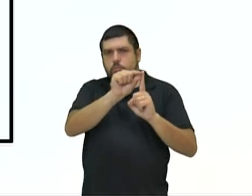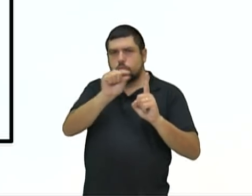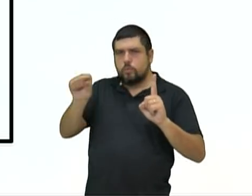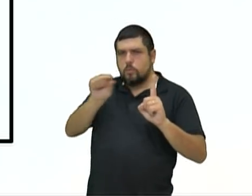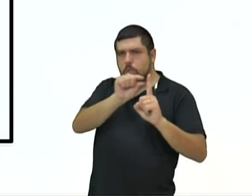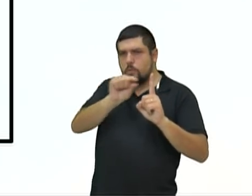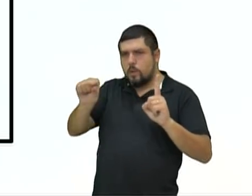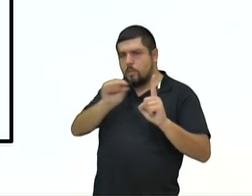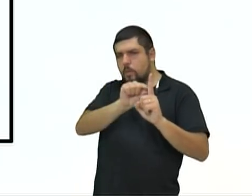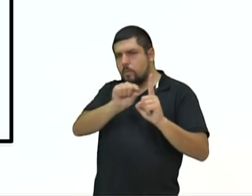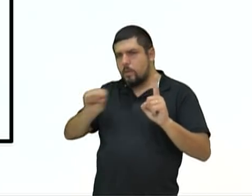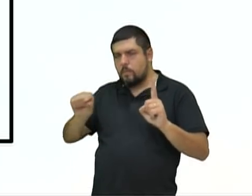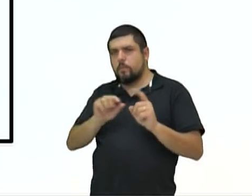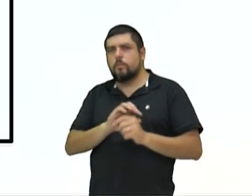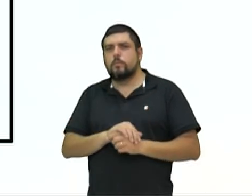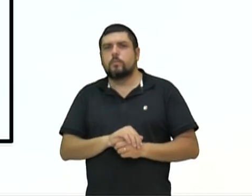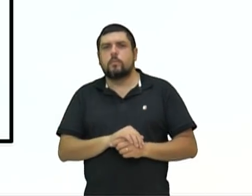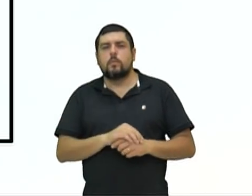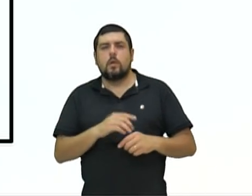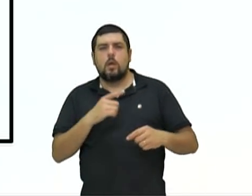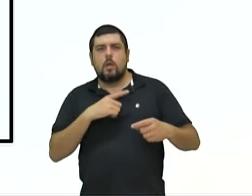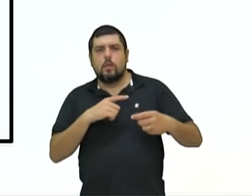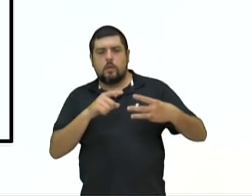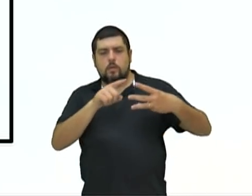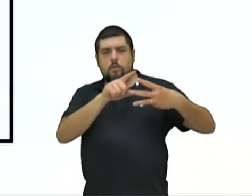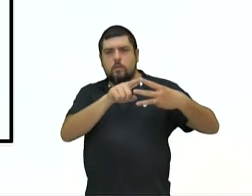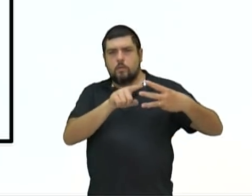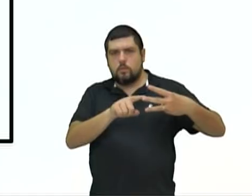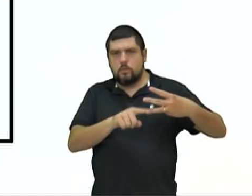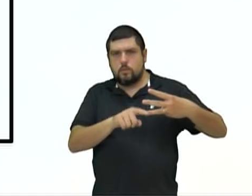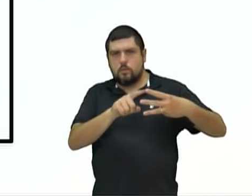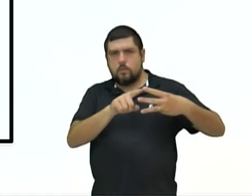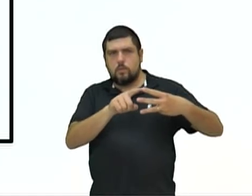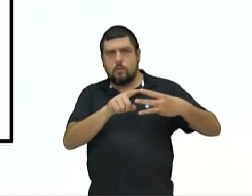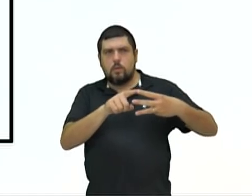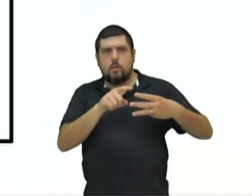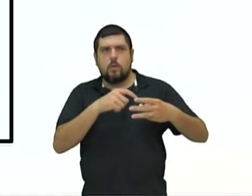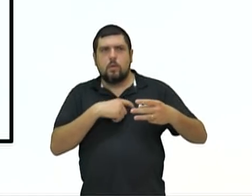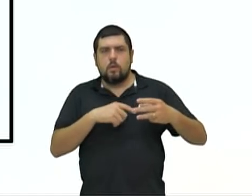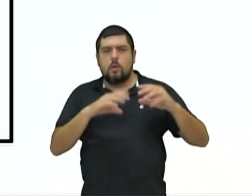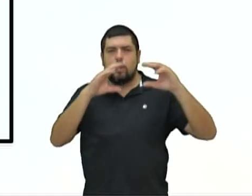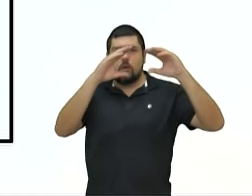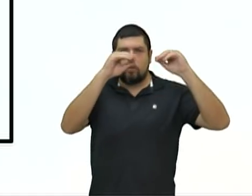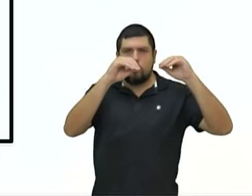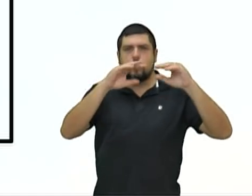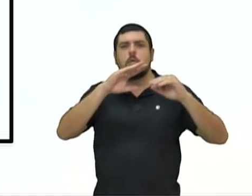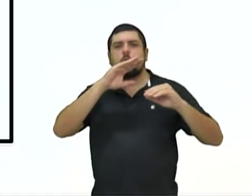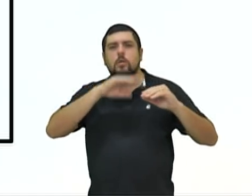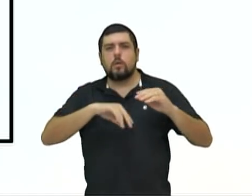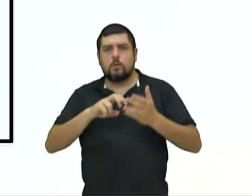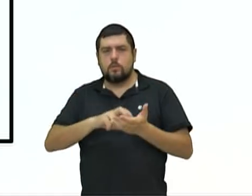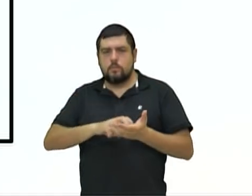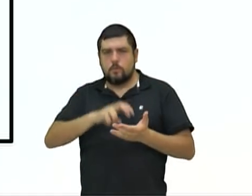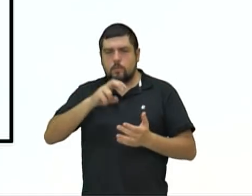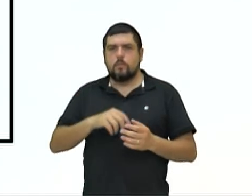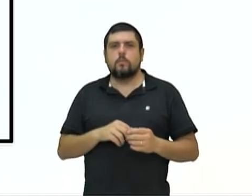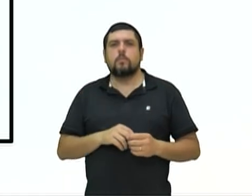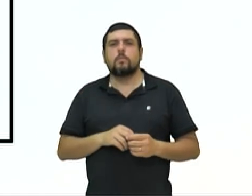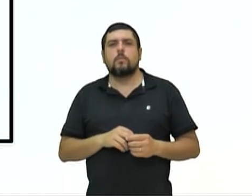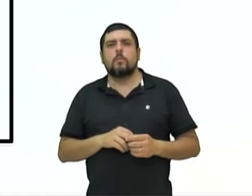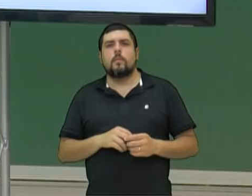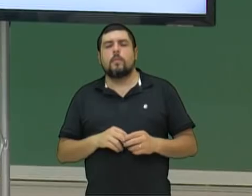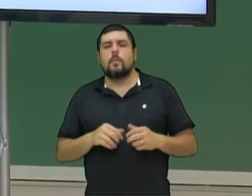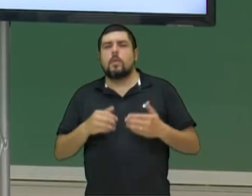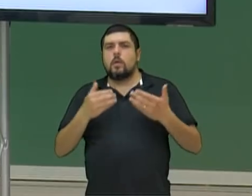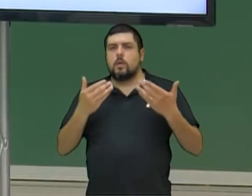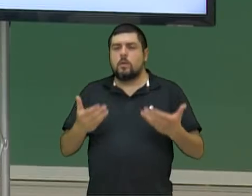noite, tarde, manhã, né? No caso aqui, manhã, tarde e noite, é o contrário ali. E, então, percebam que eu tenho quantidade de alunos e tenho período. Então, eu quero que